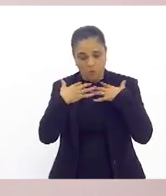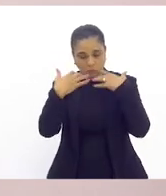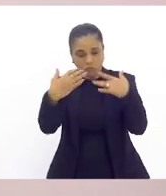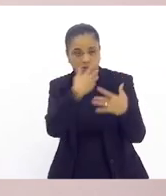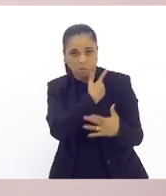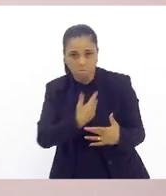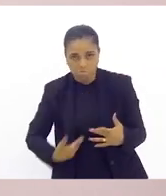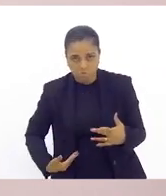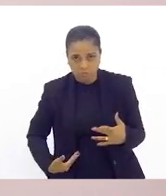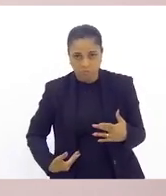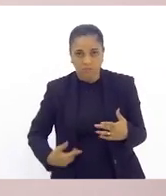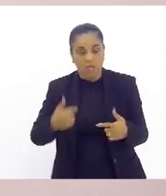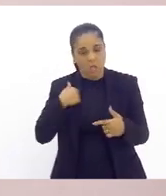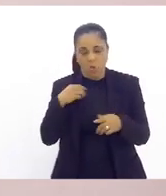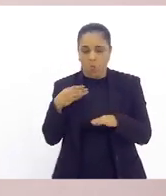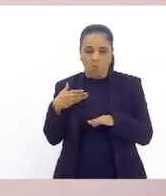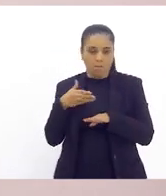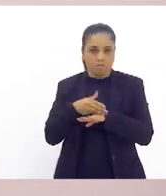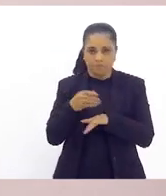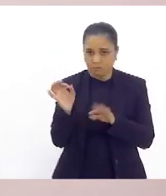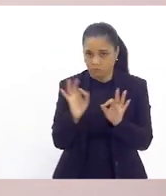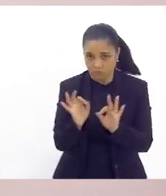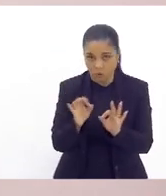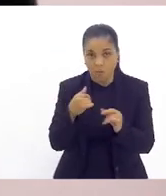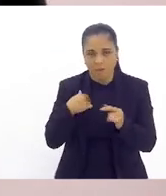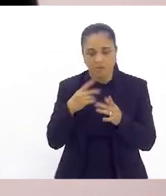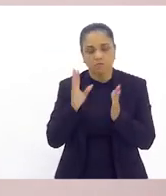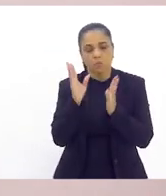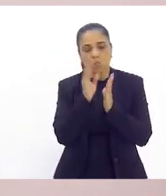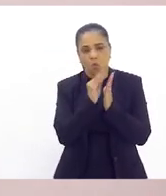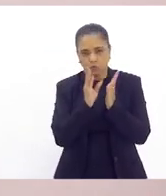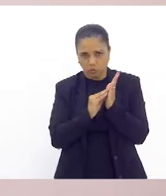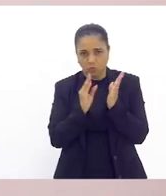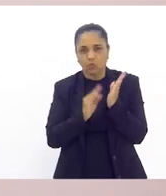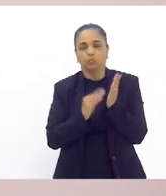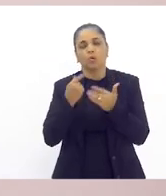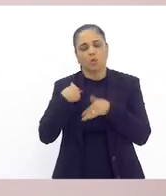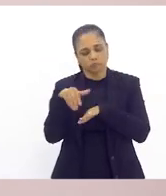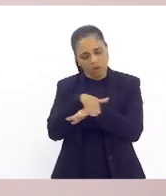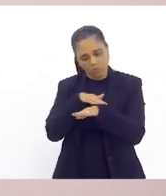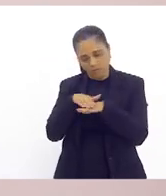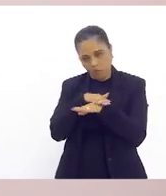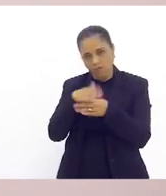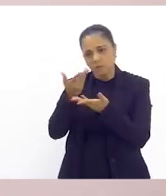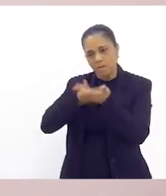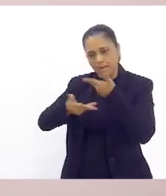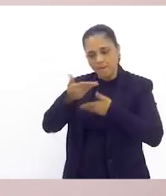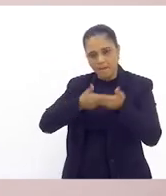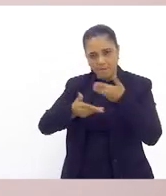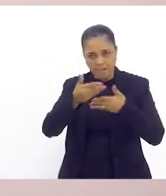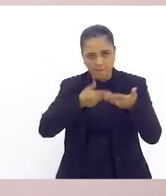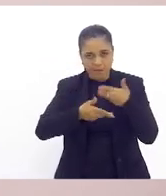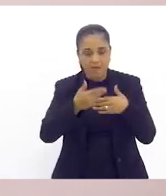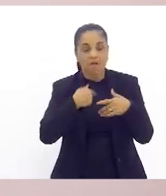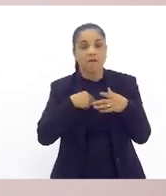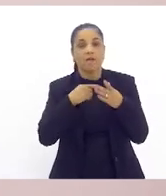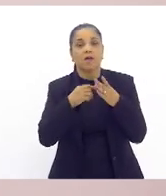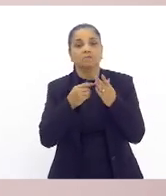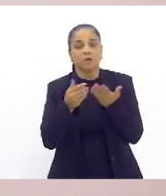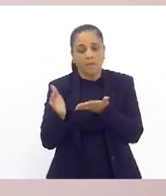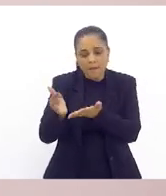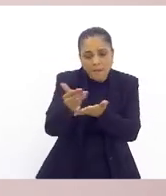né Eu não estive presente na audiência mas tem um conteúdo dela porque está aqui conversando justamente sobre isso Onde nós levantamos